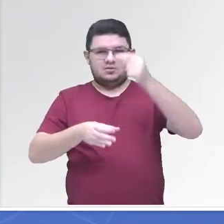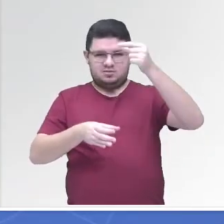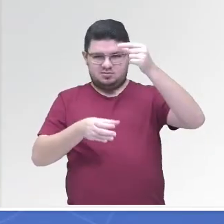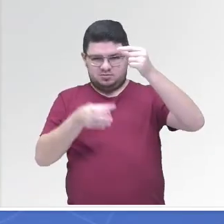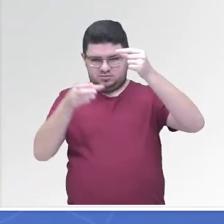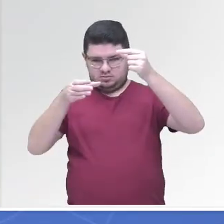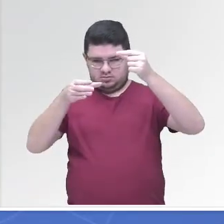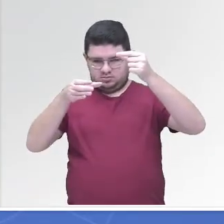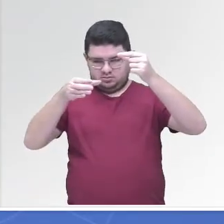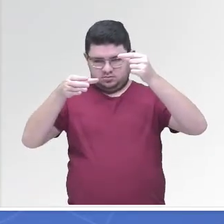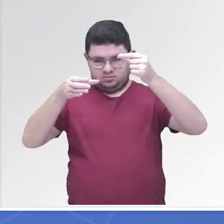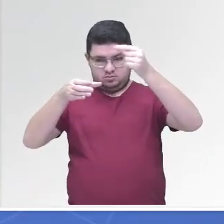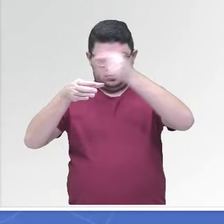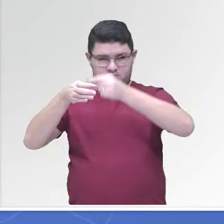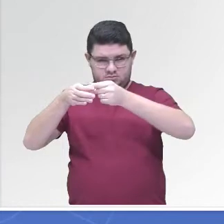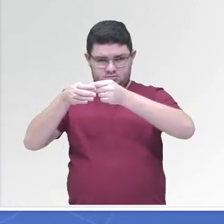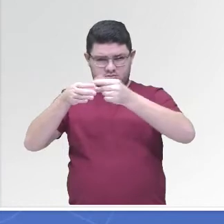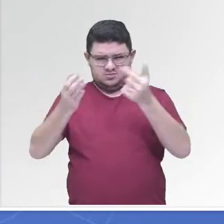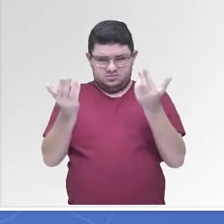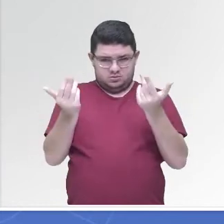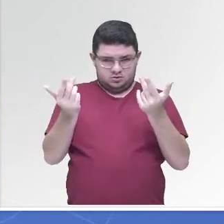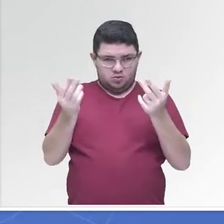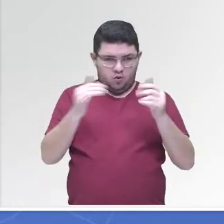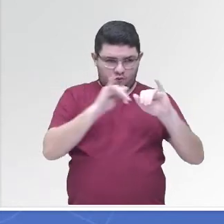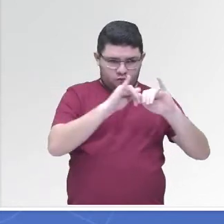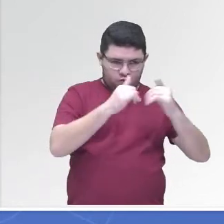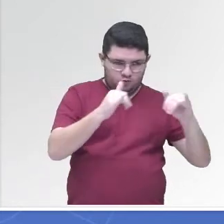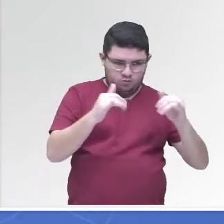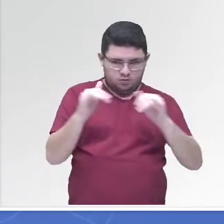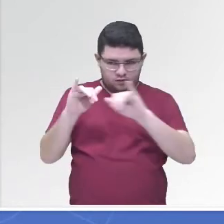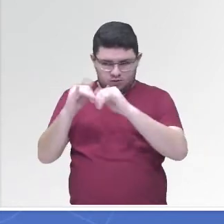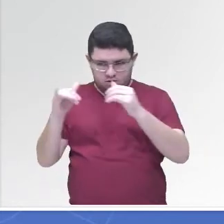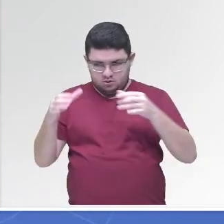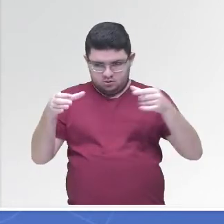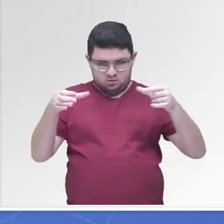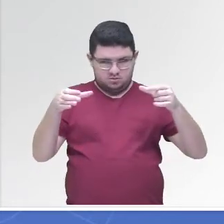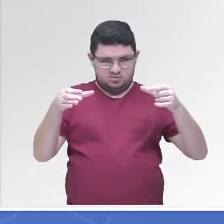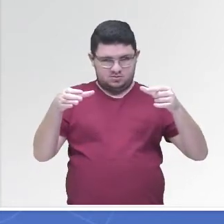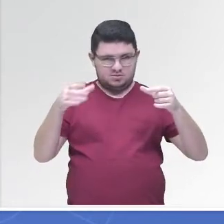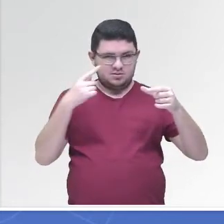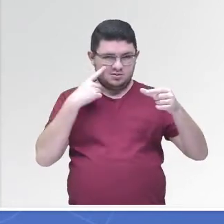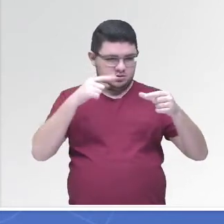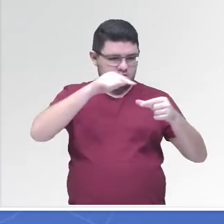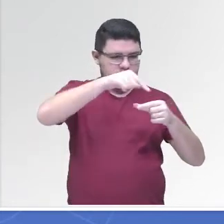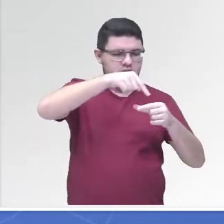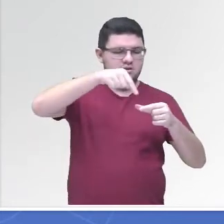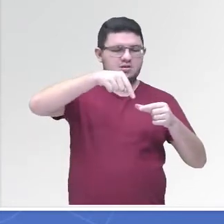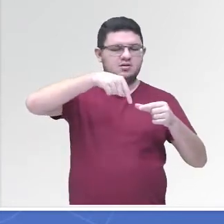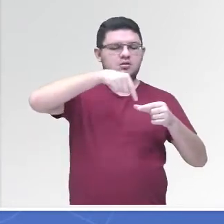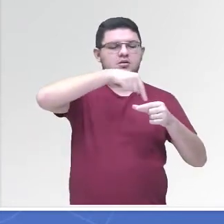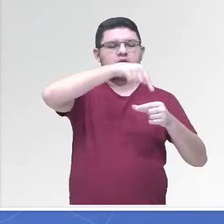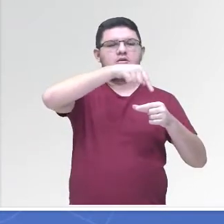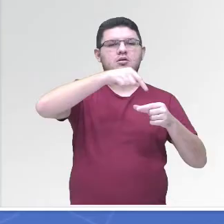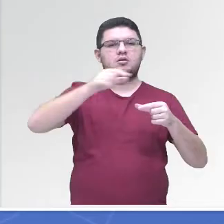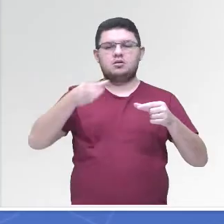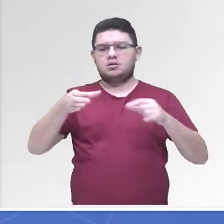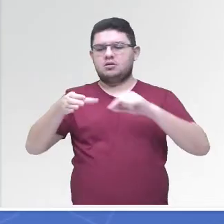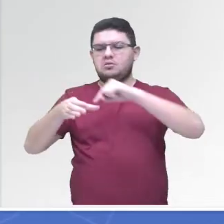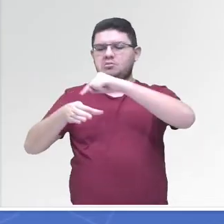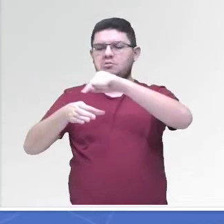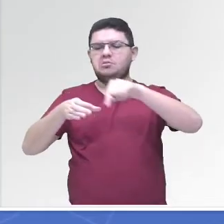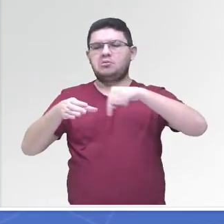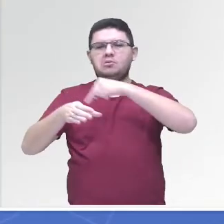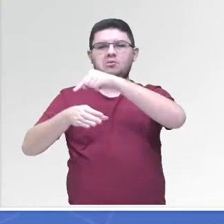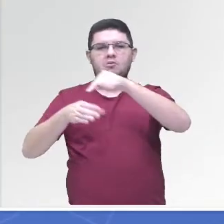ter a forma do copo. O cubo de gelo vai continuar, né, sendo aquelas pedrinhas que a gente conhece, tá bom? Então,